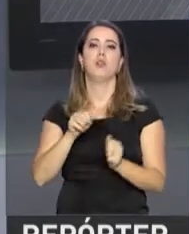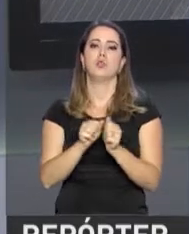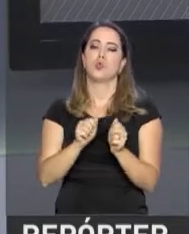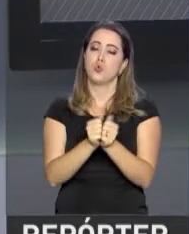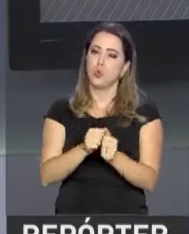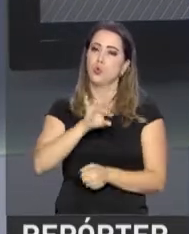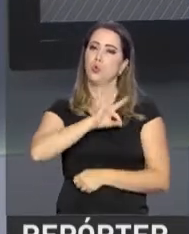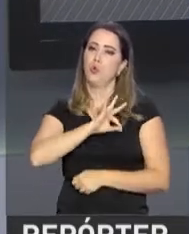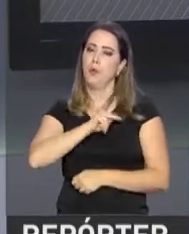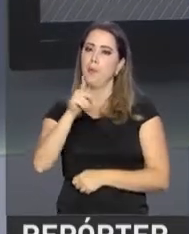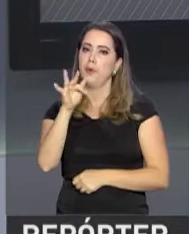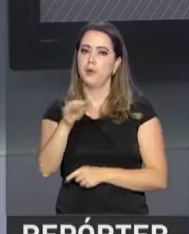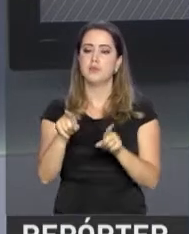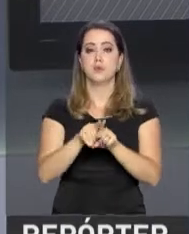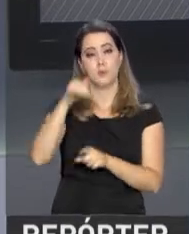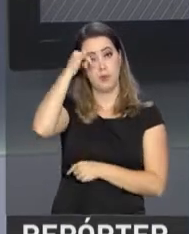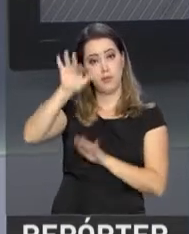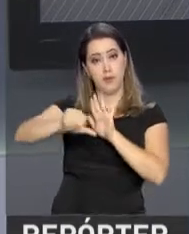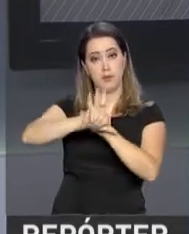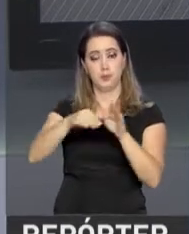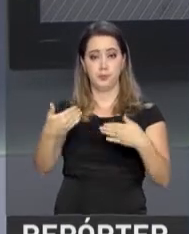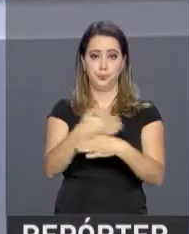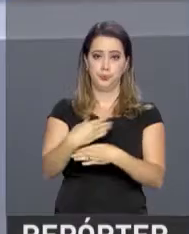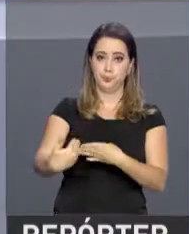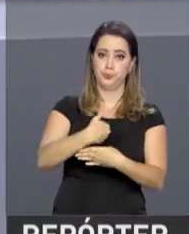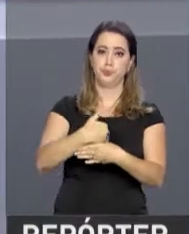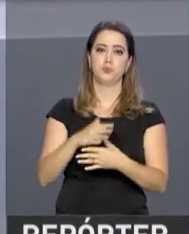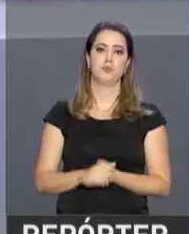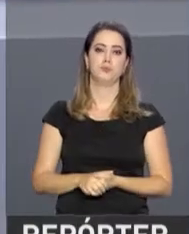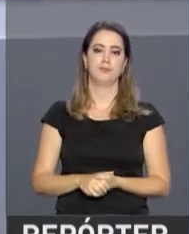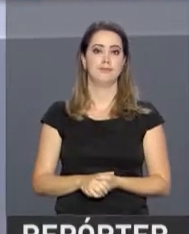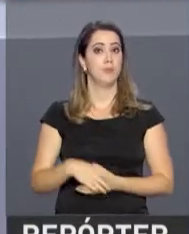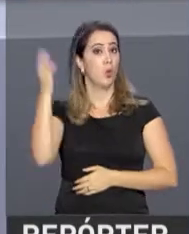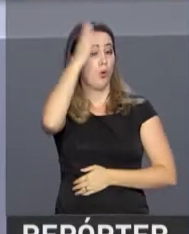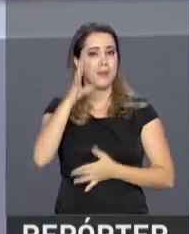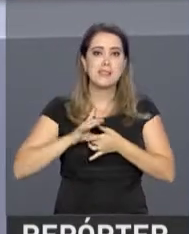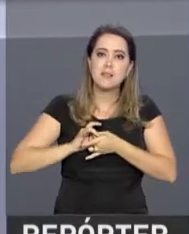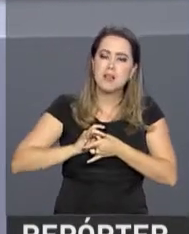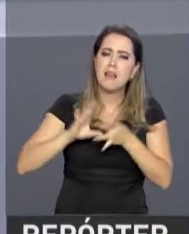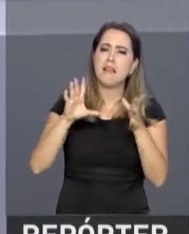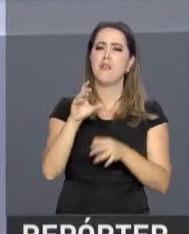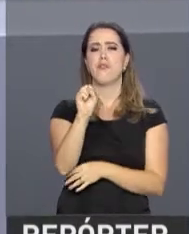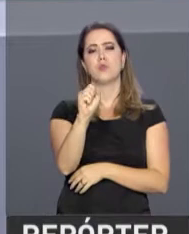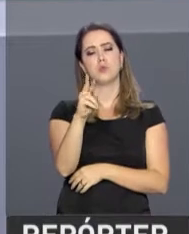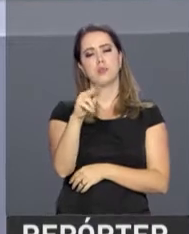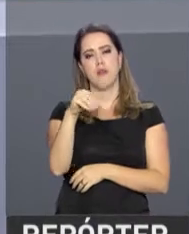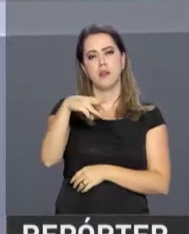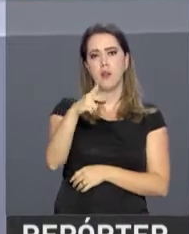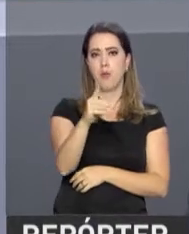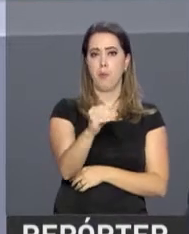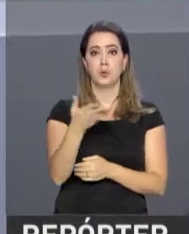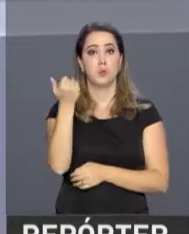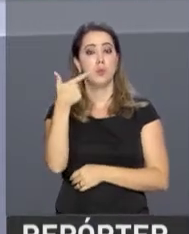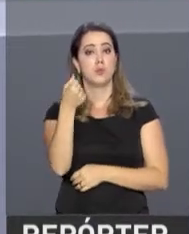segurança pública para combater crimes nas fronteiras o brasil está livre do sarampo desde 2000 e 16 quando